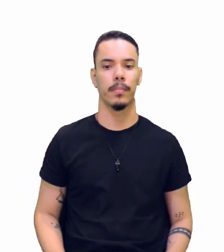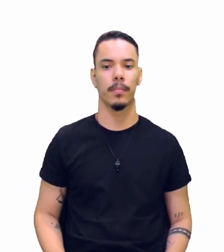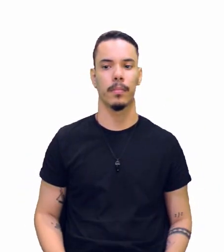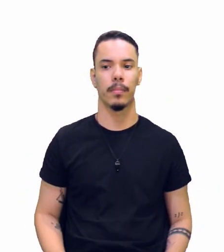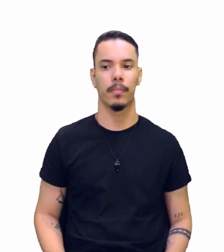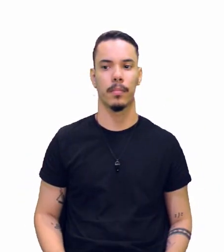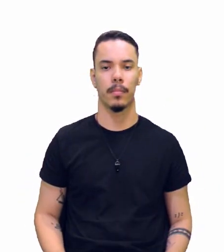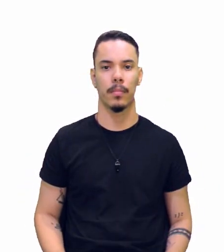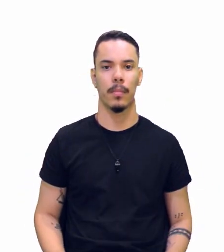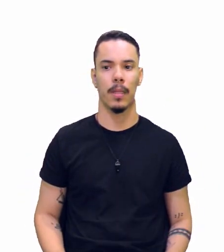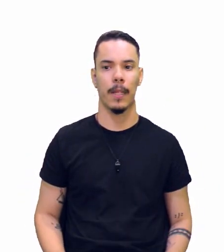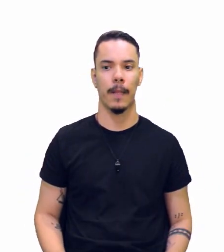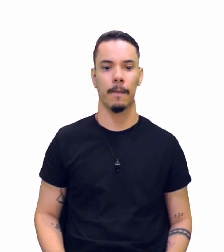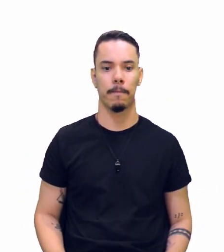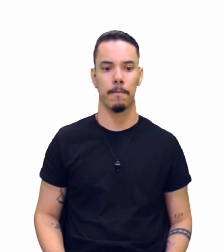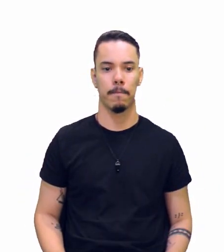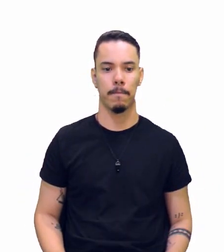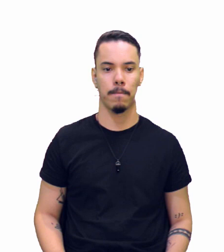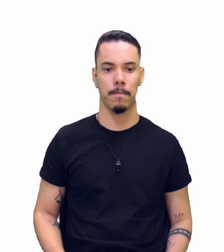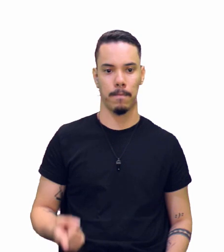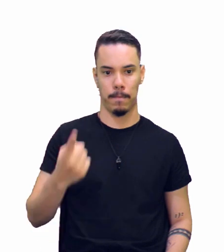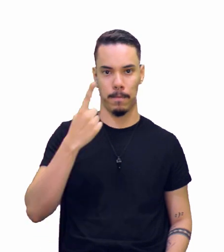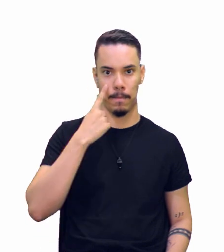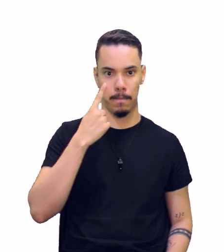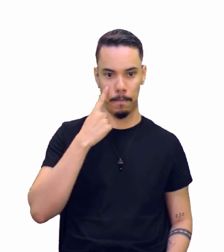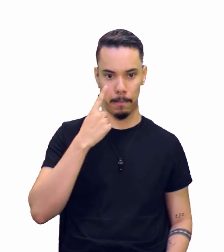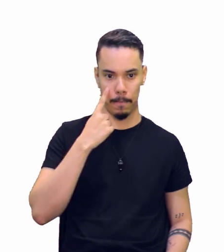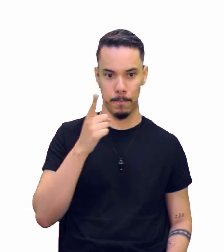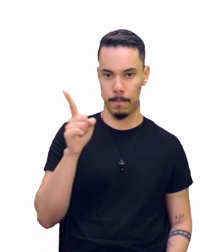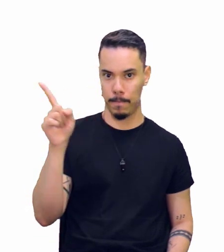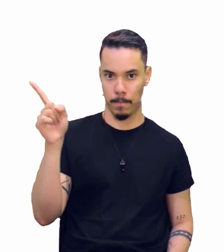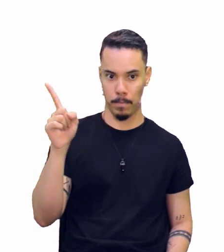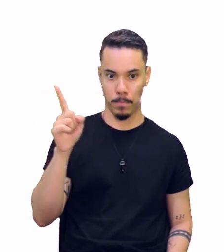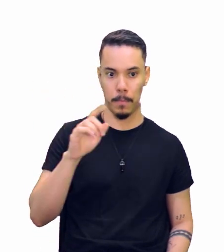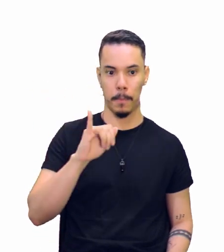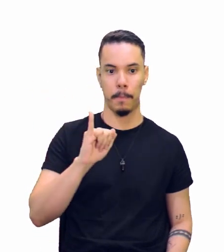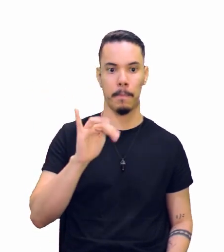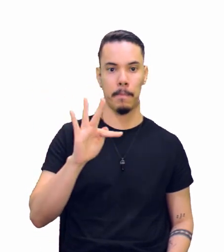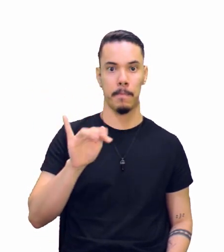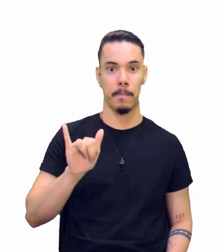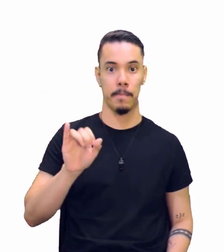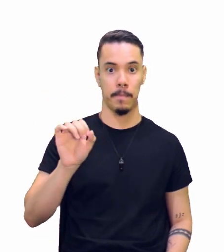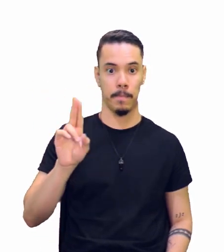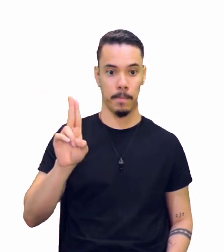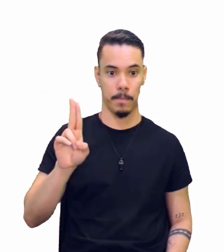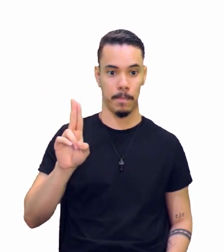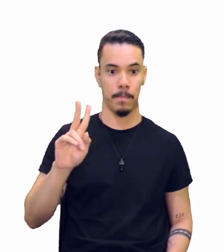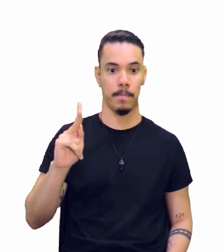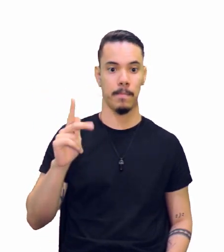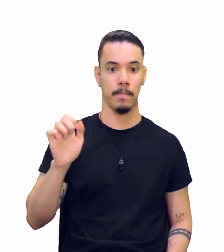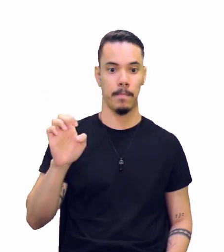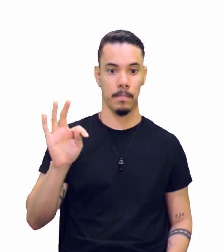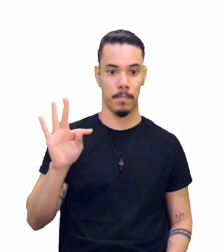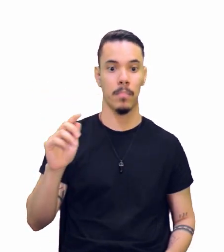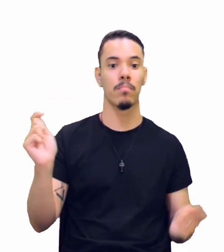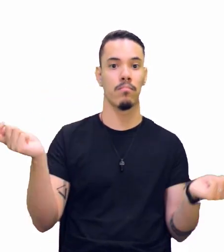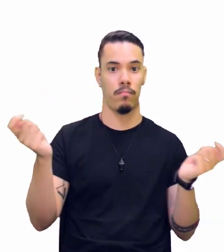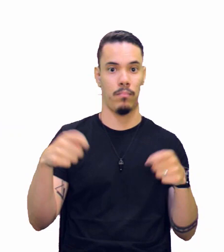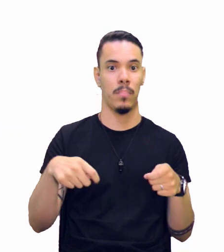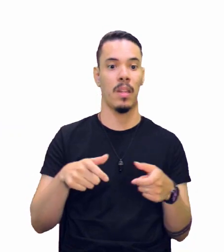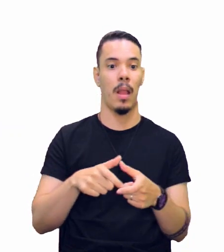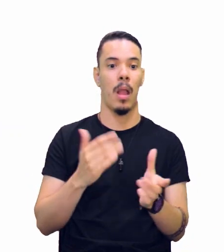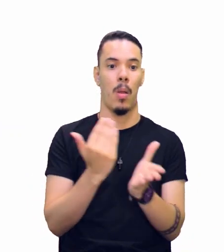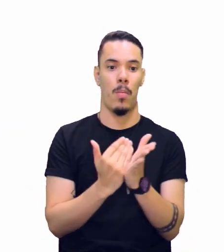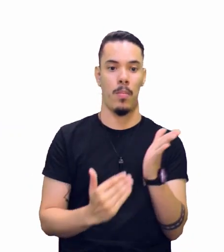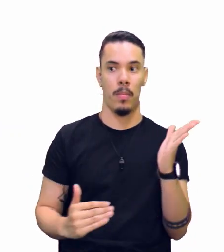agora. Ó, presta bem atenção nisso aqui. If you heat ice, eu poderia ter aumentado,